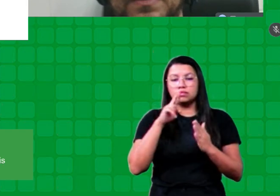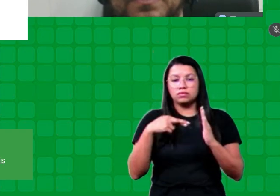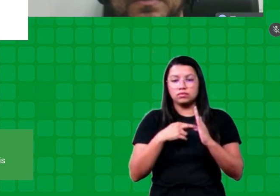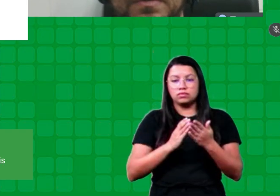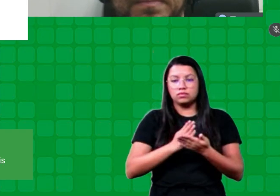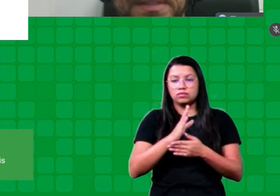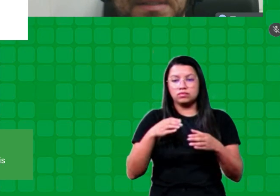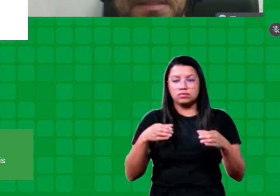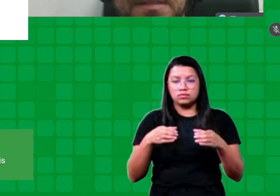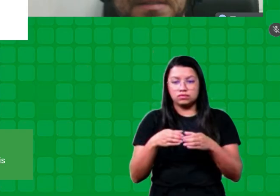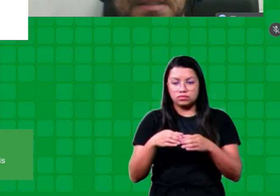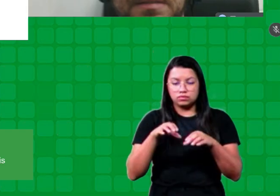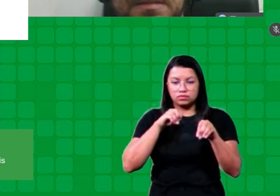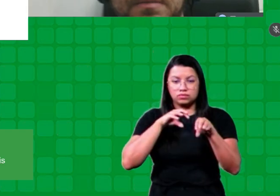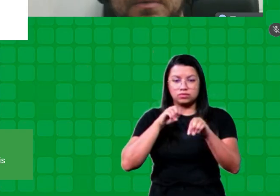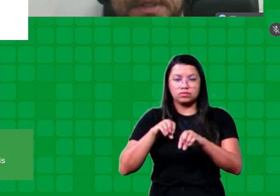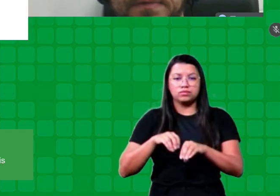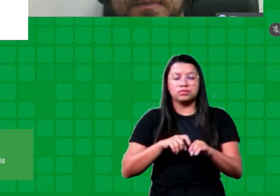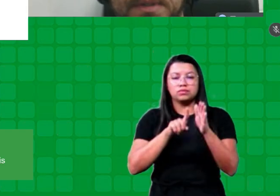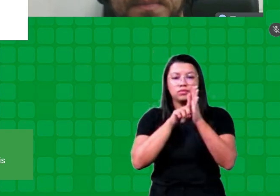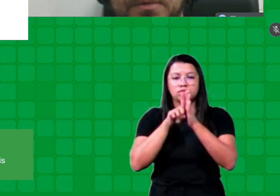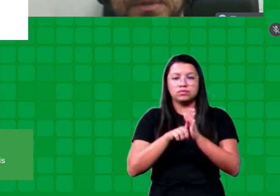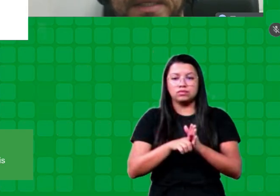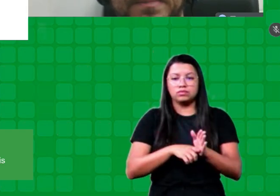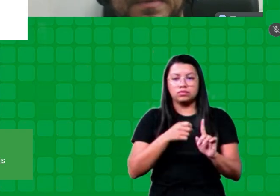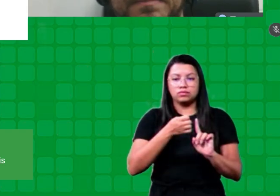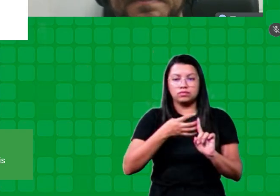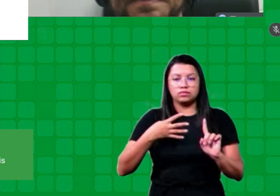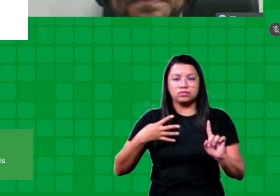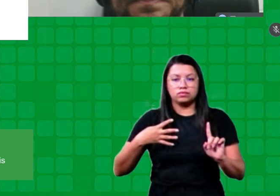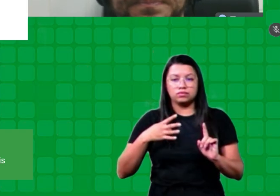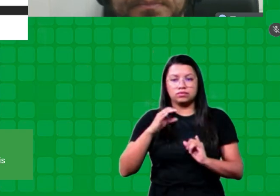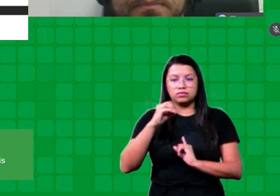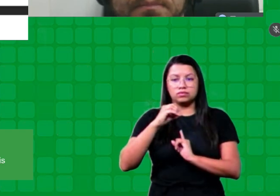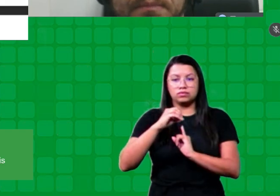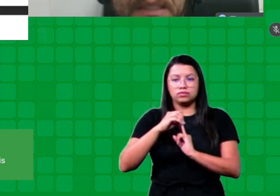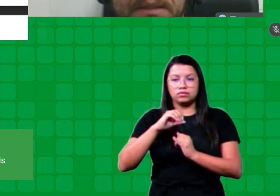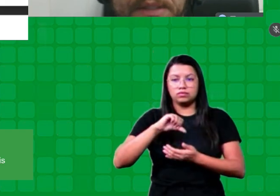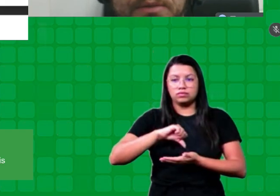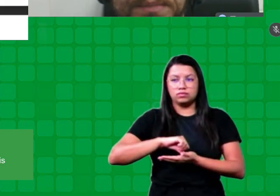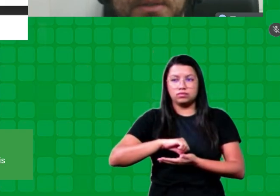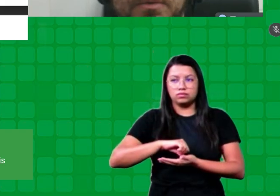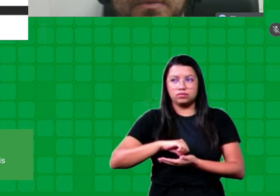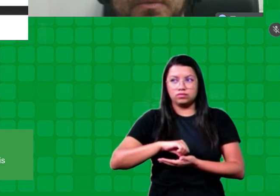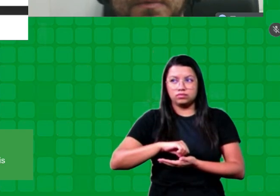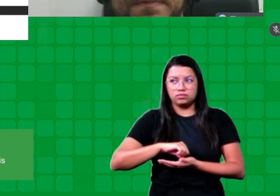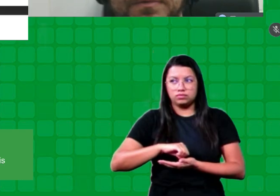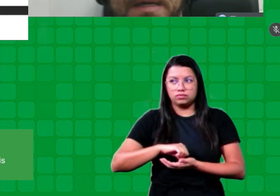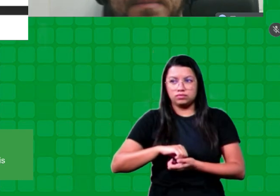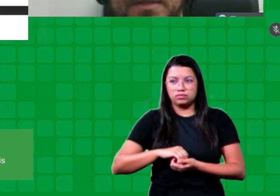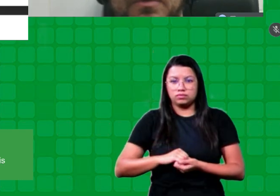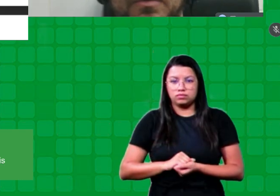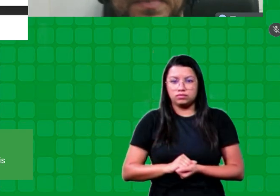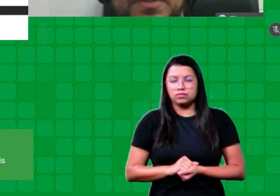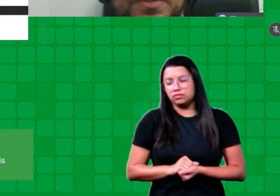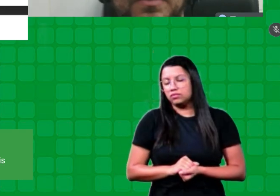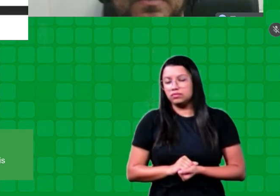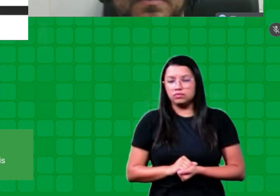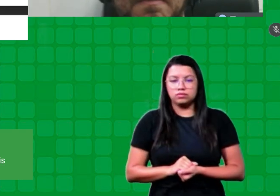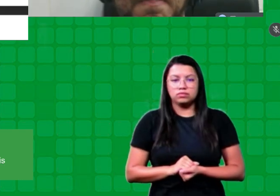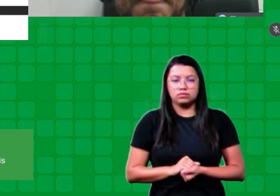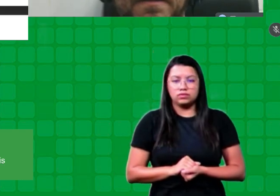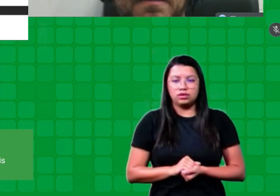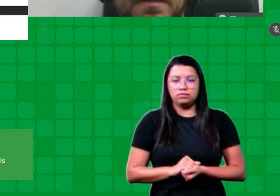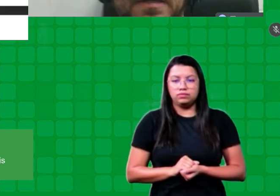de Ensino, Pesquisa e Extensão do IFB pelo SEC. Então, resumindo o fundamento do